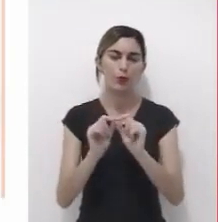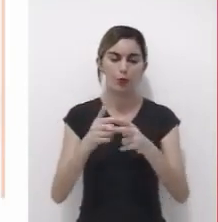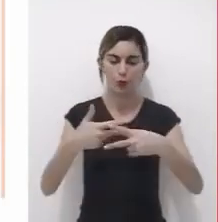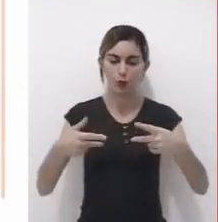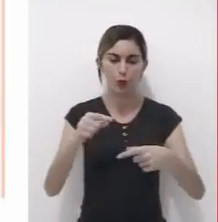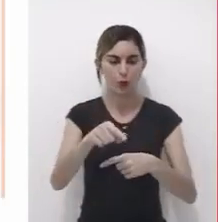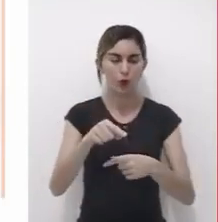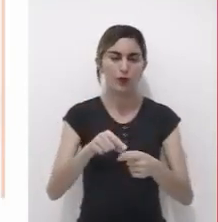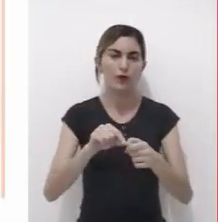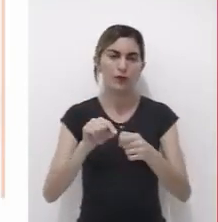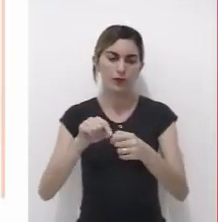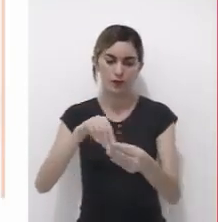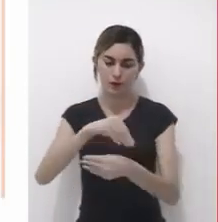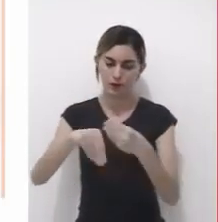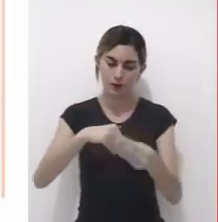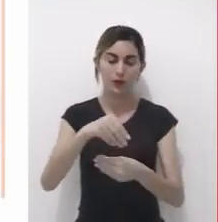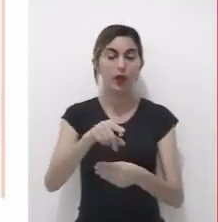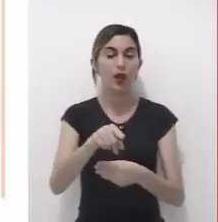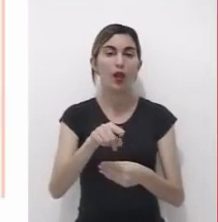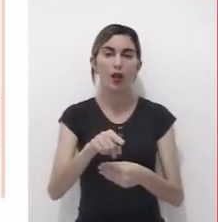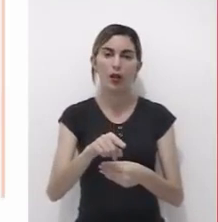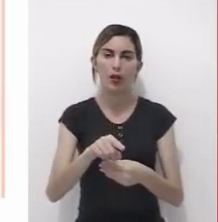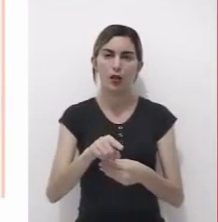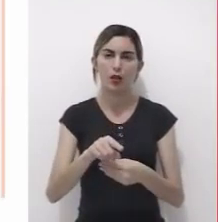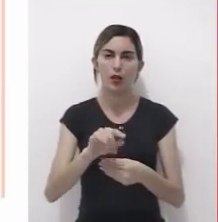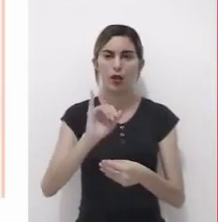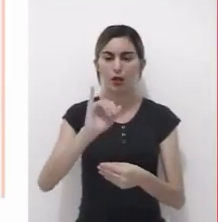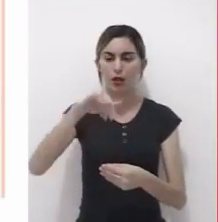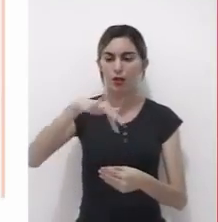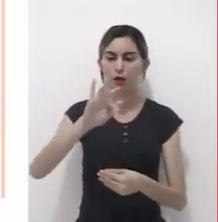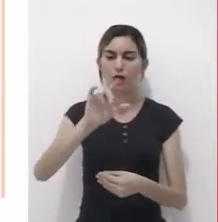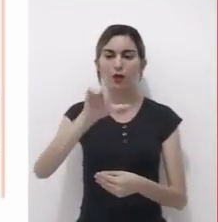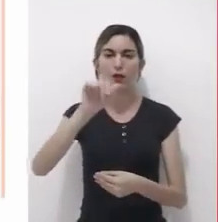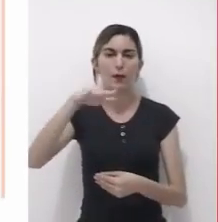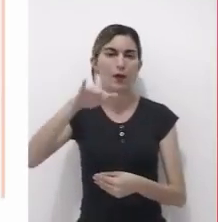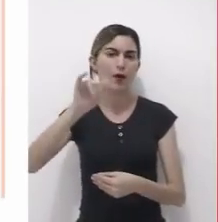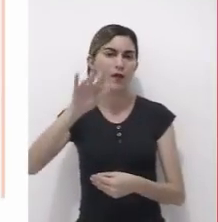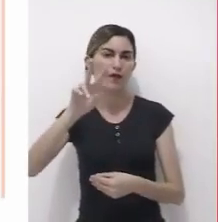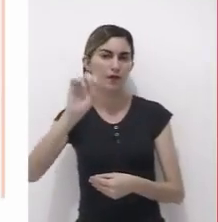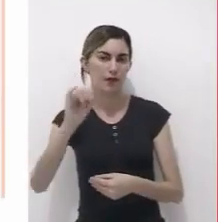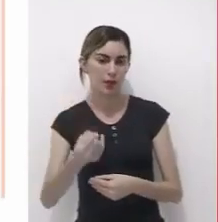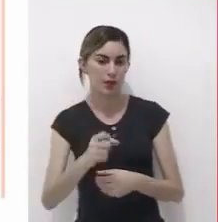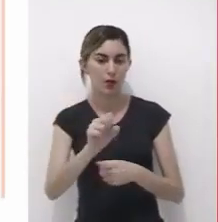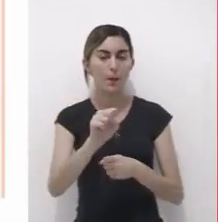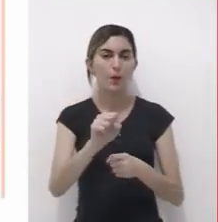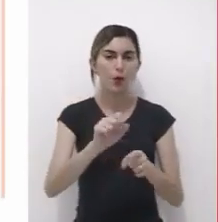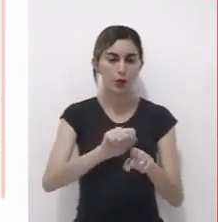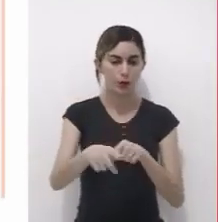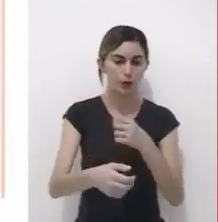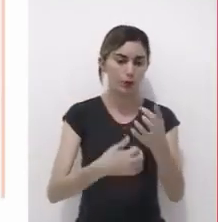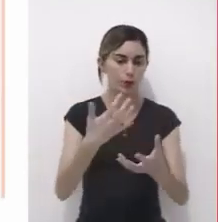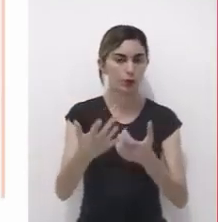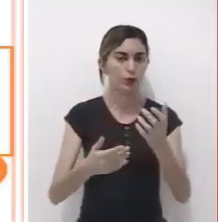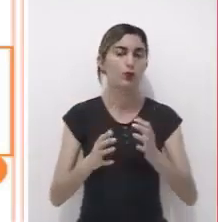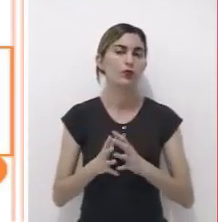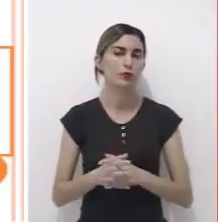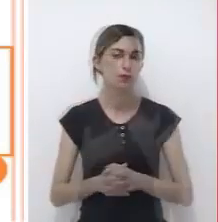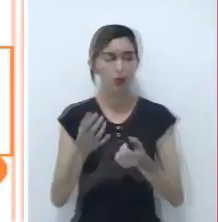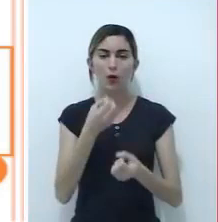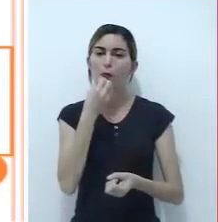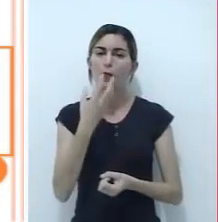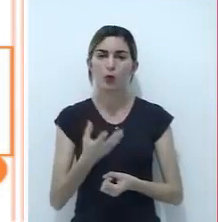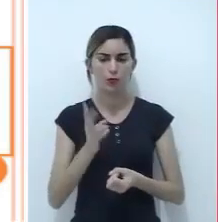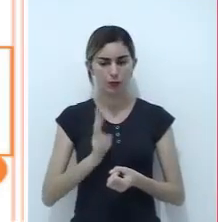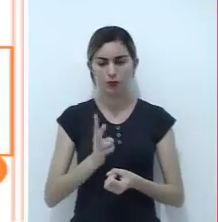os produtos que são formados, eles são inflamáveis e, portanto, eles podem ser queimados.